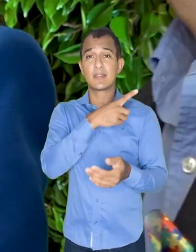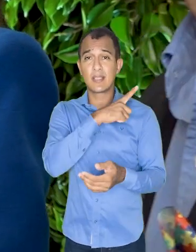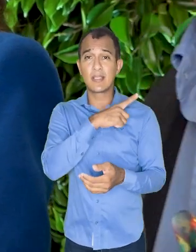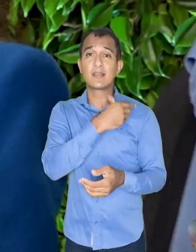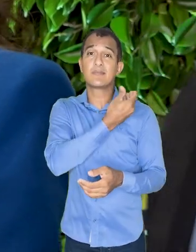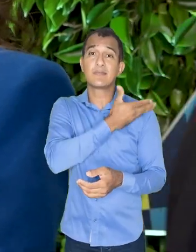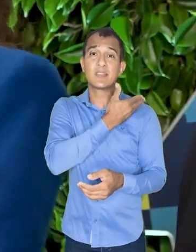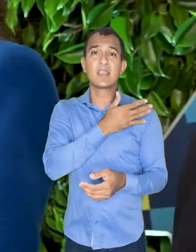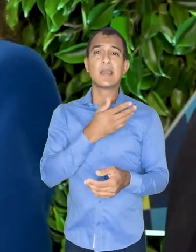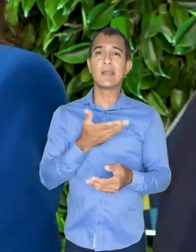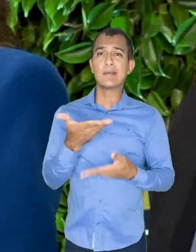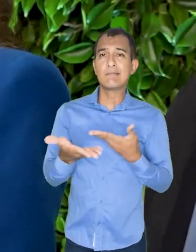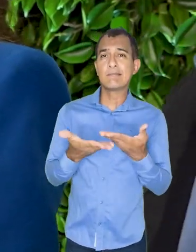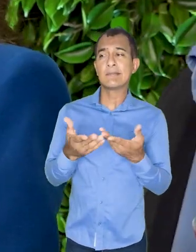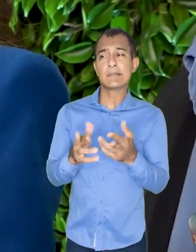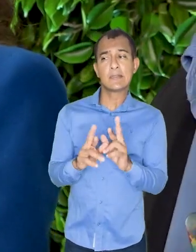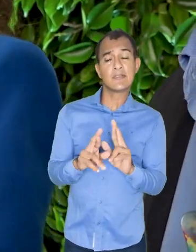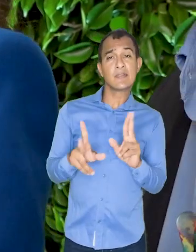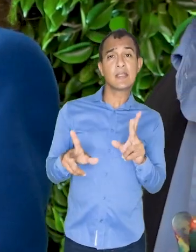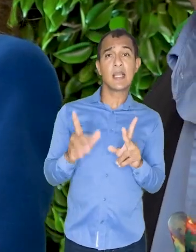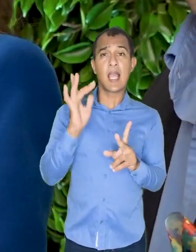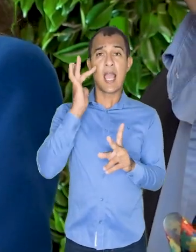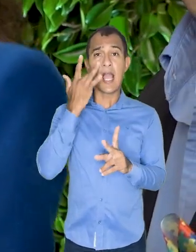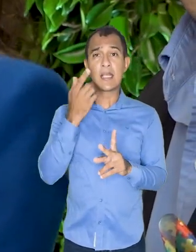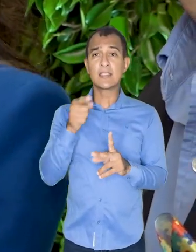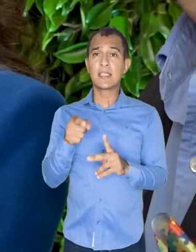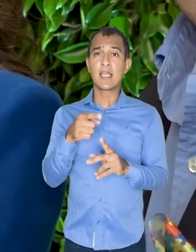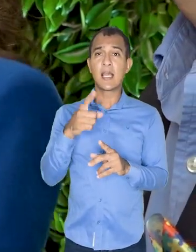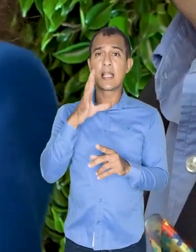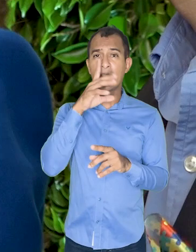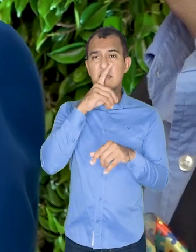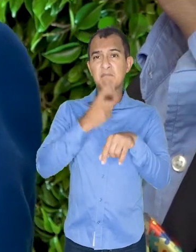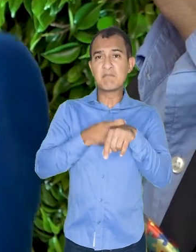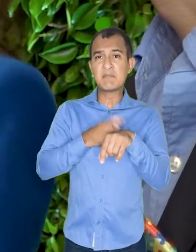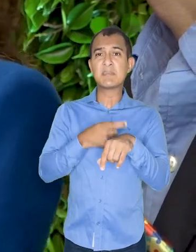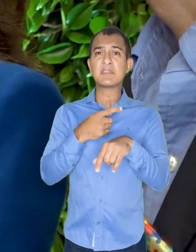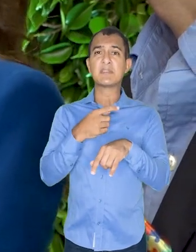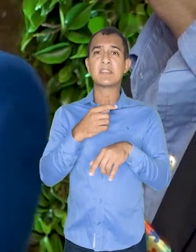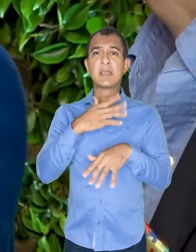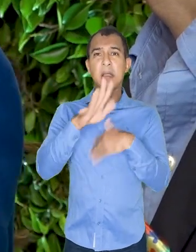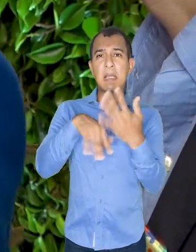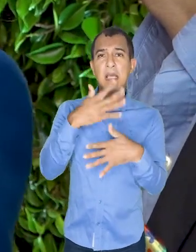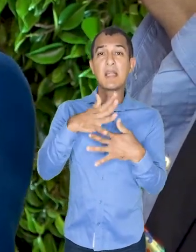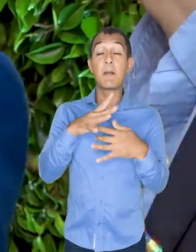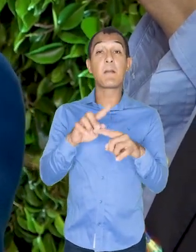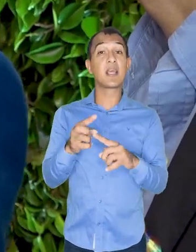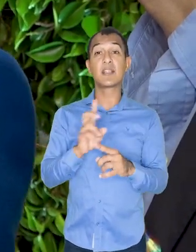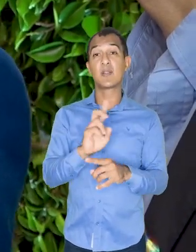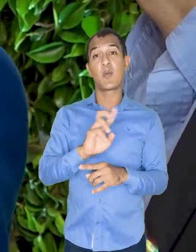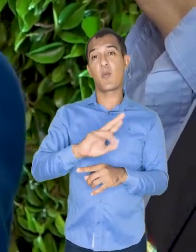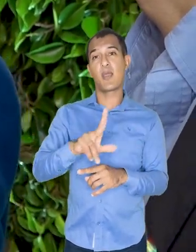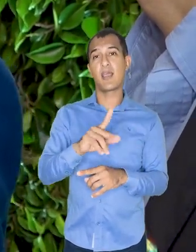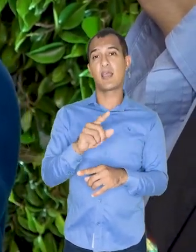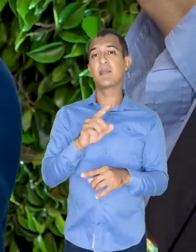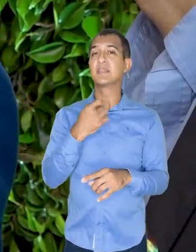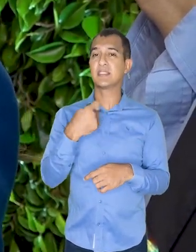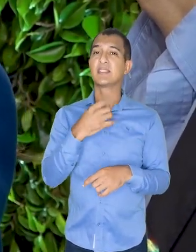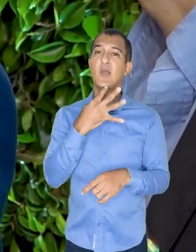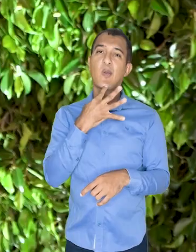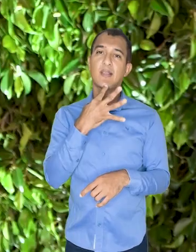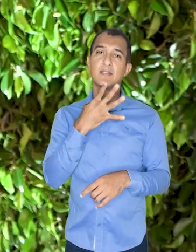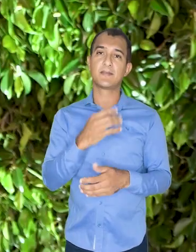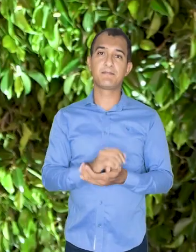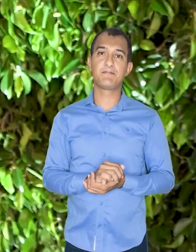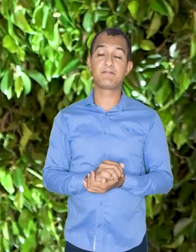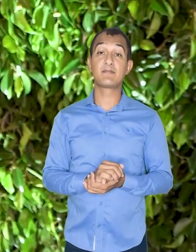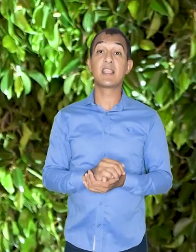mesmo, às vezes trata a criança com uma certa diferença, porque acha que a criança é elevada ou é muito arteira, mas não é, tem que conhecer a causa, né?